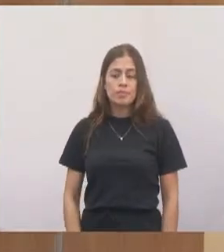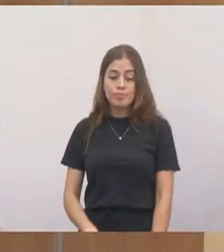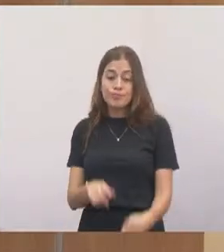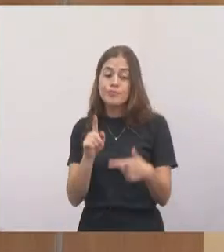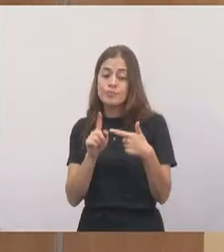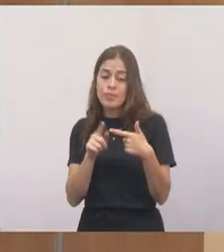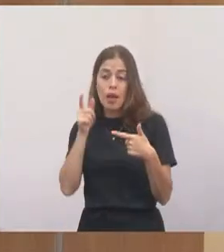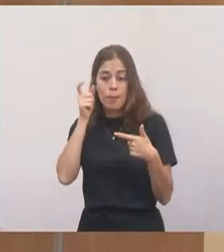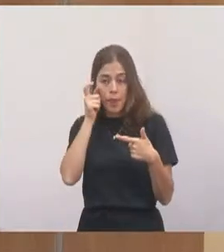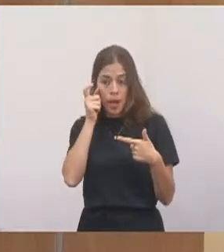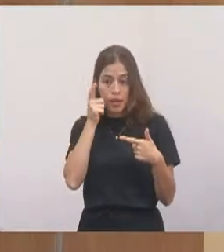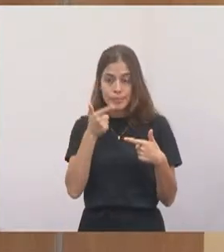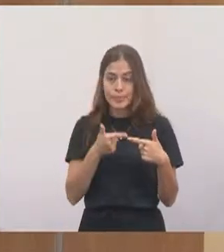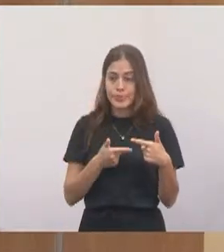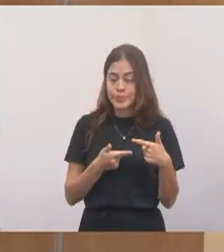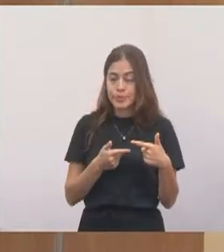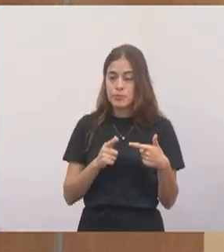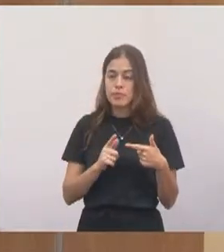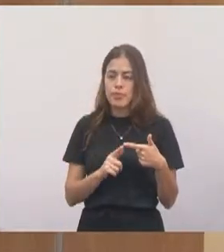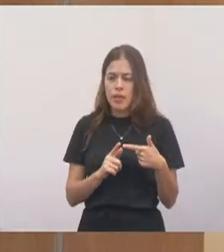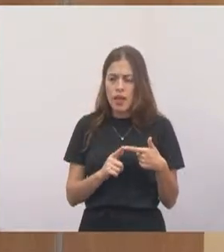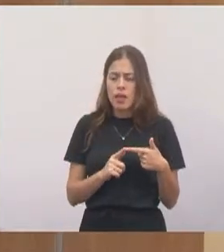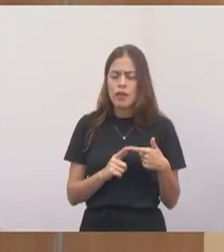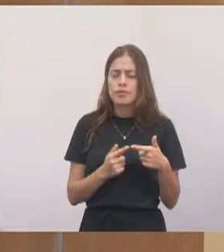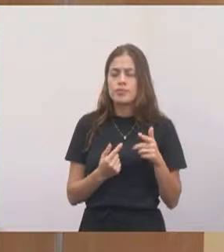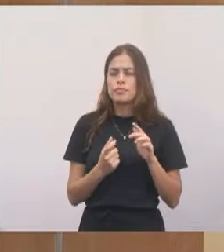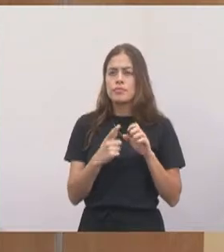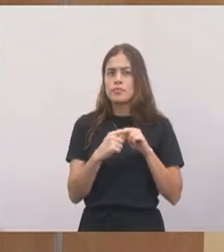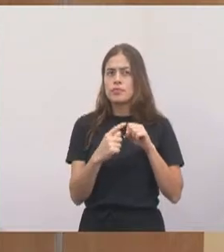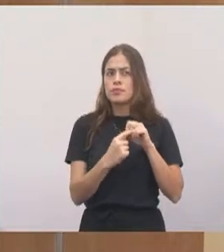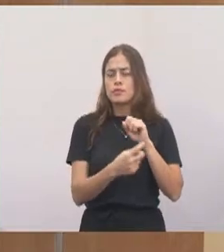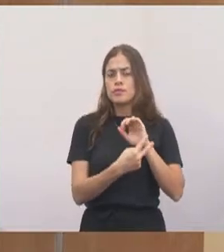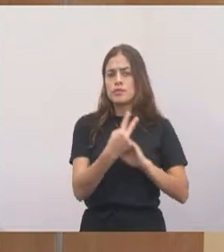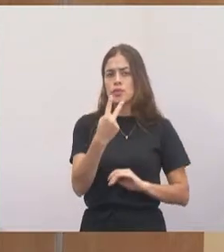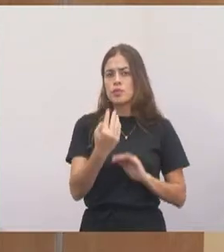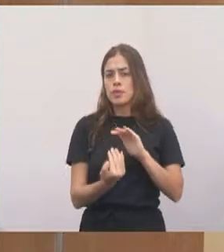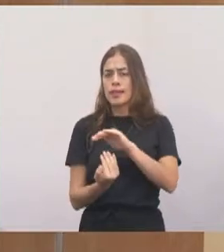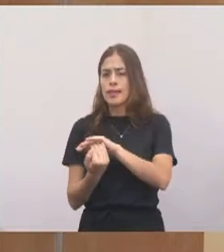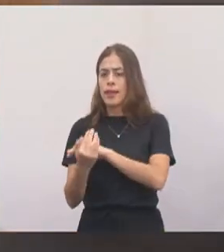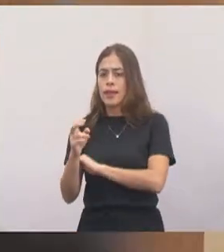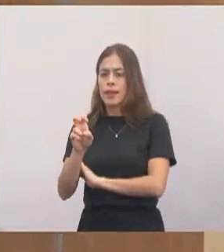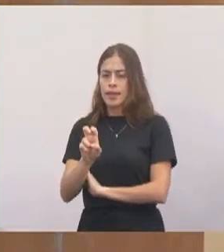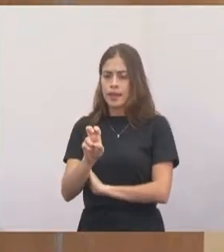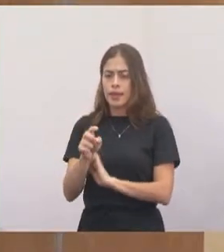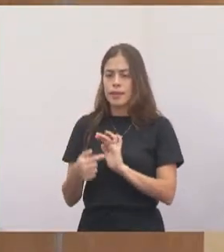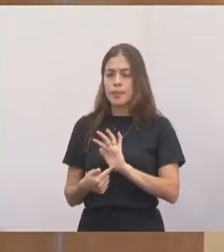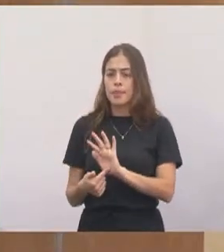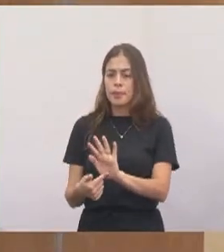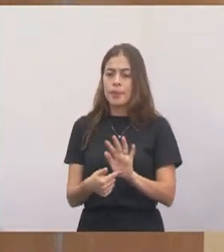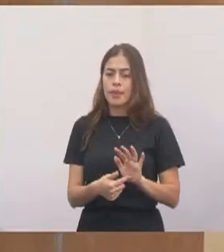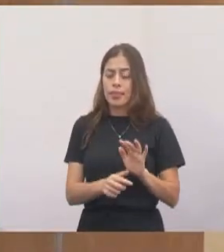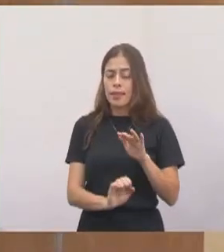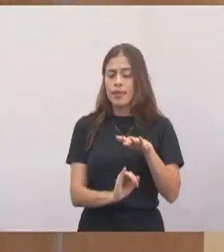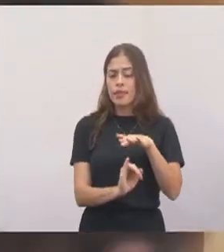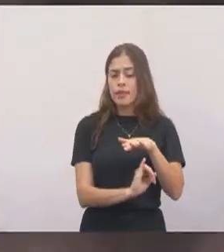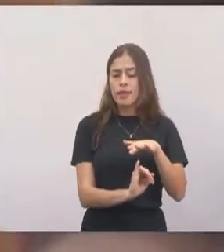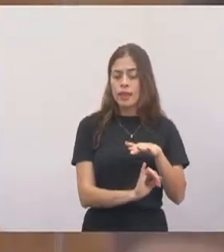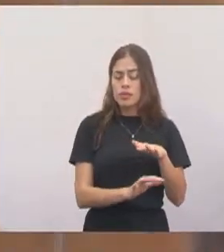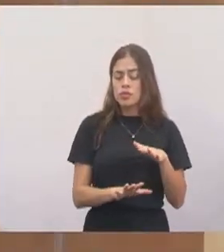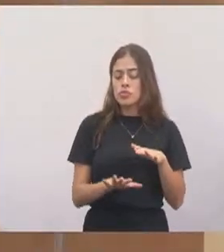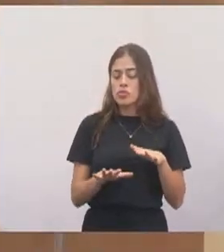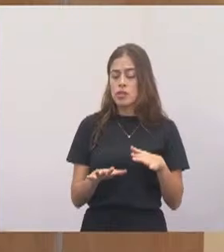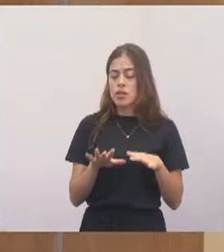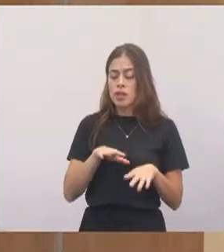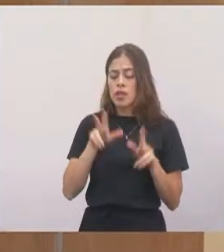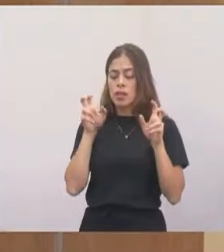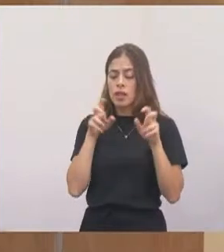se observar: os dispositivos do artigo 2º a 5º impõem à entidade da causa animal,